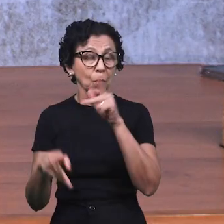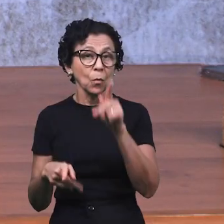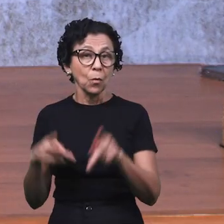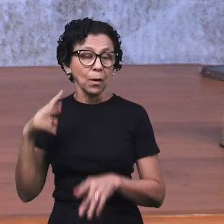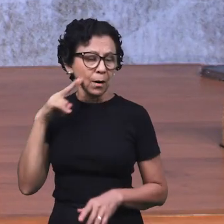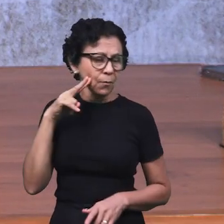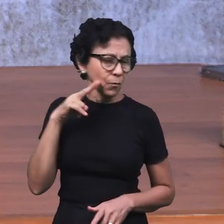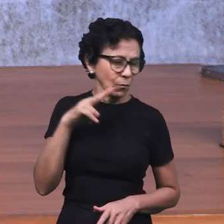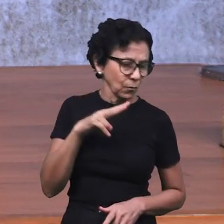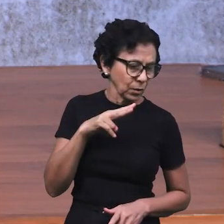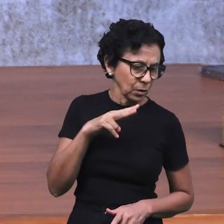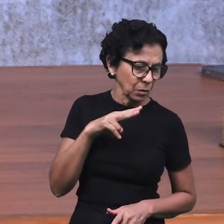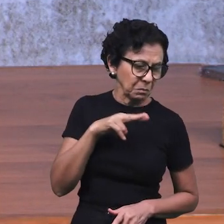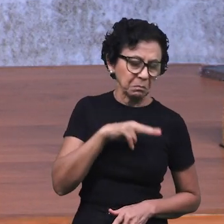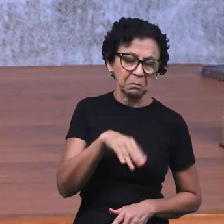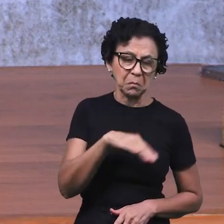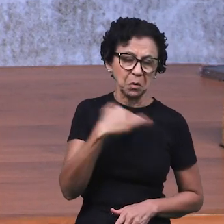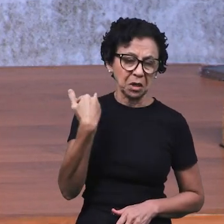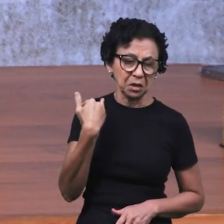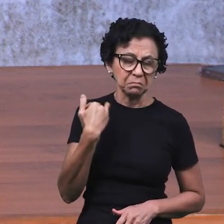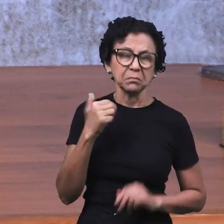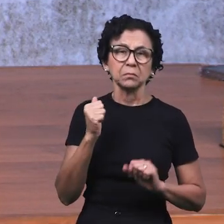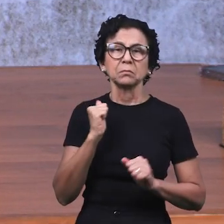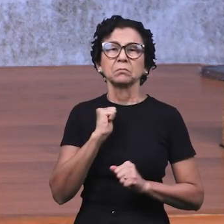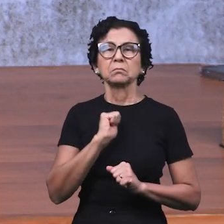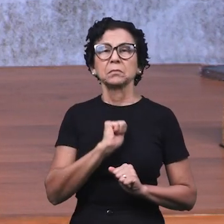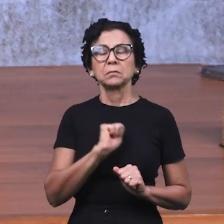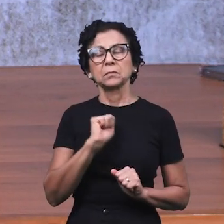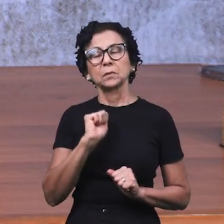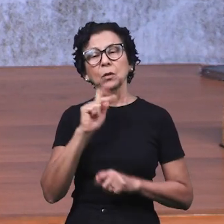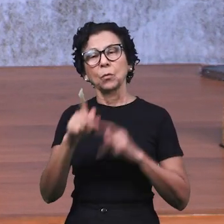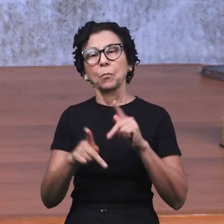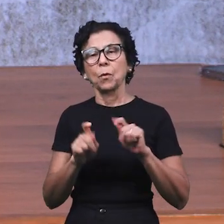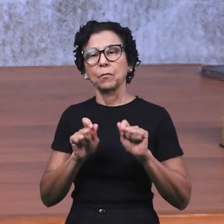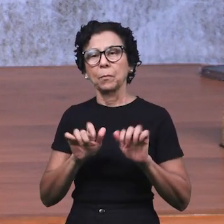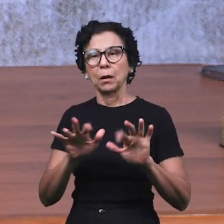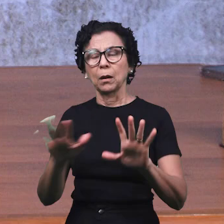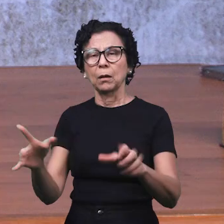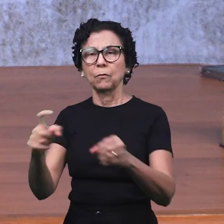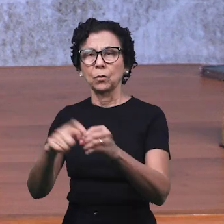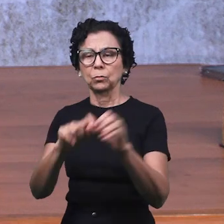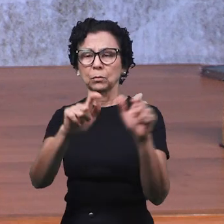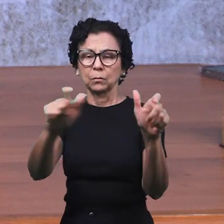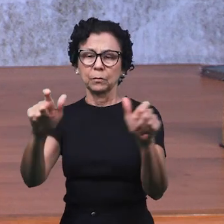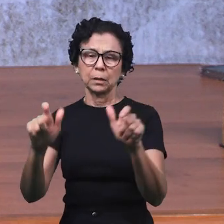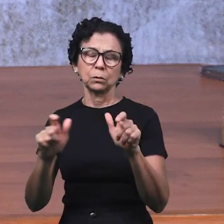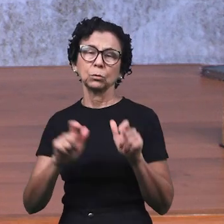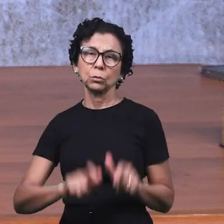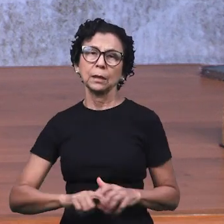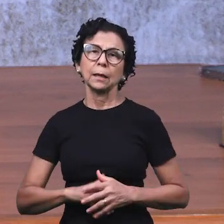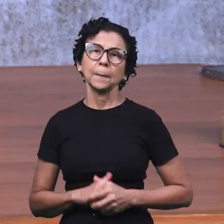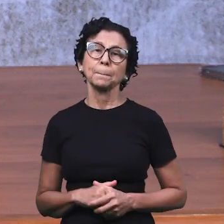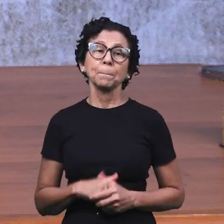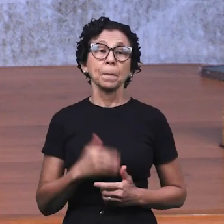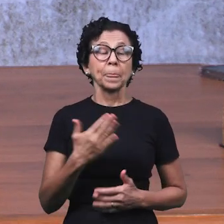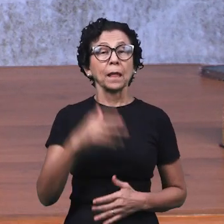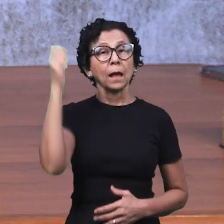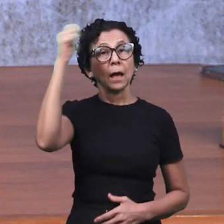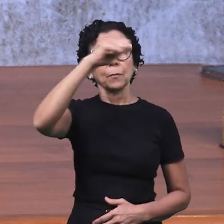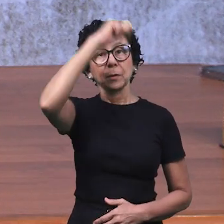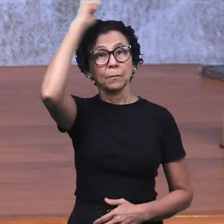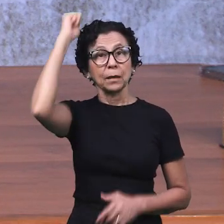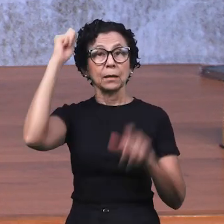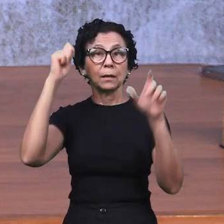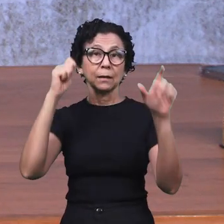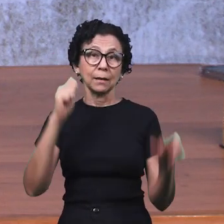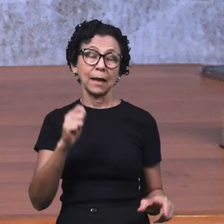foram-se cada um para o seu lugar. Assim Deus fez tornar sobre Abimeleque o mal que